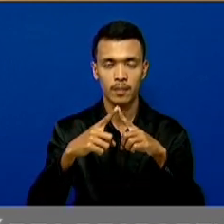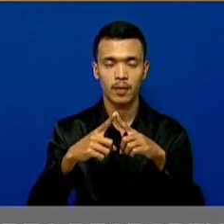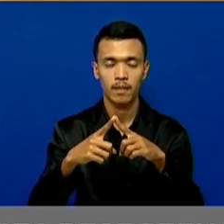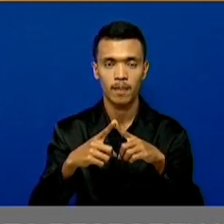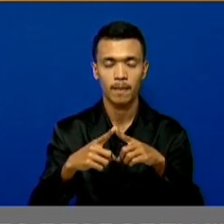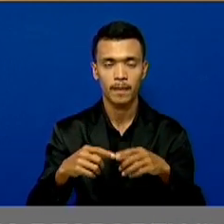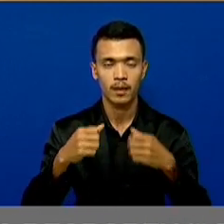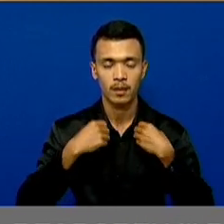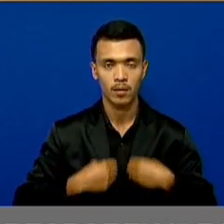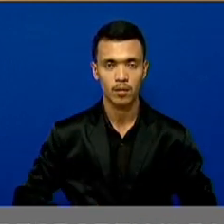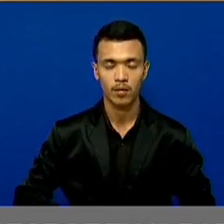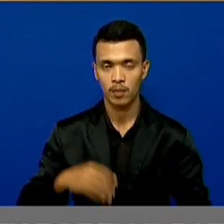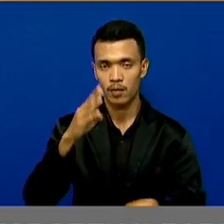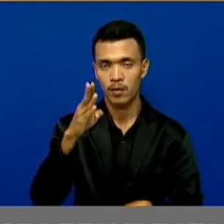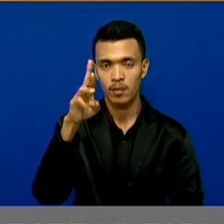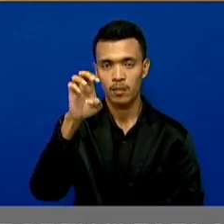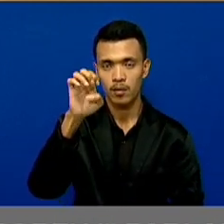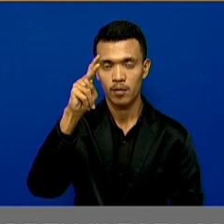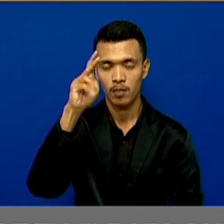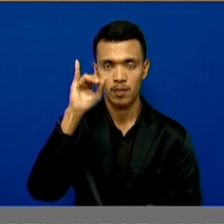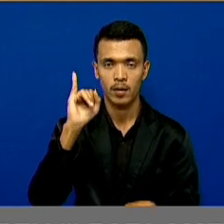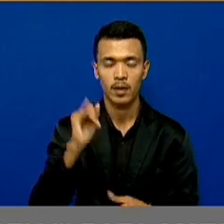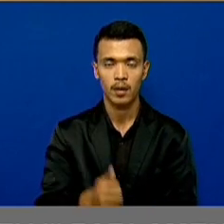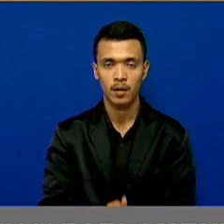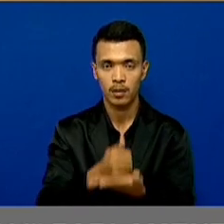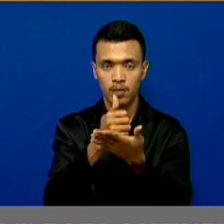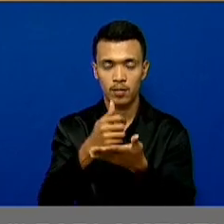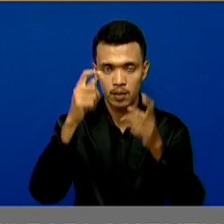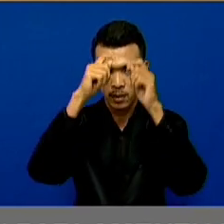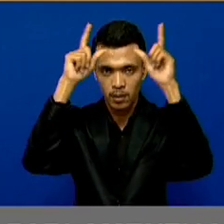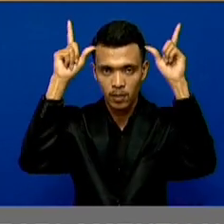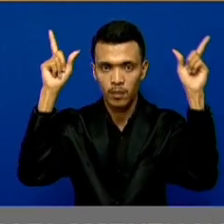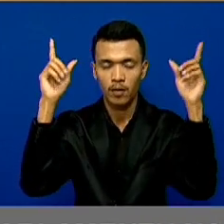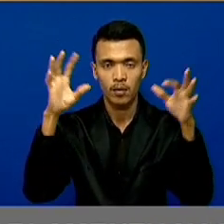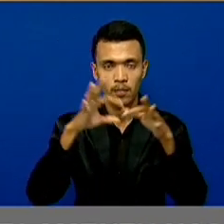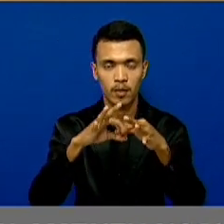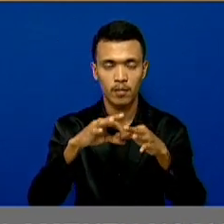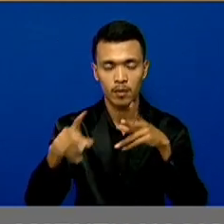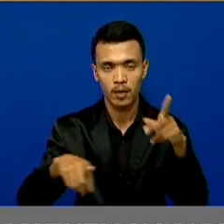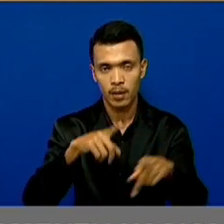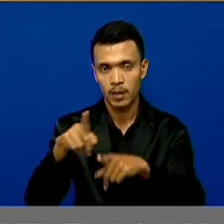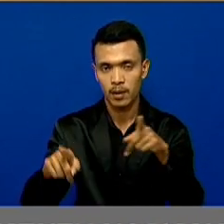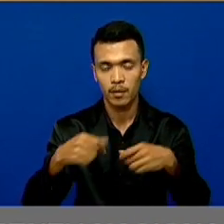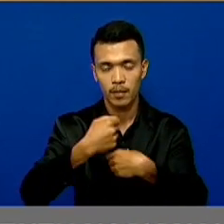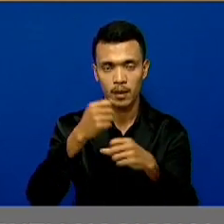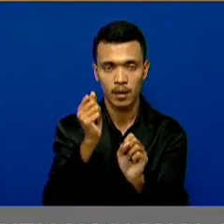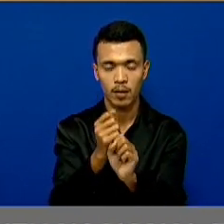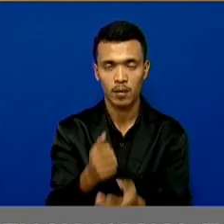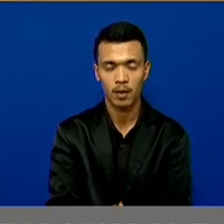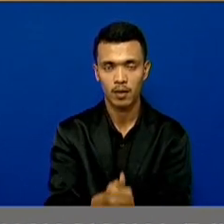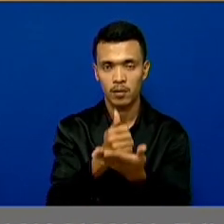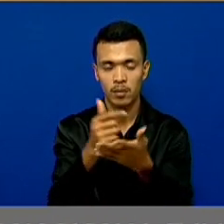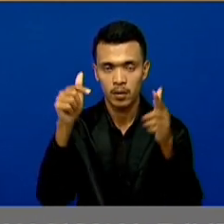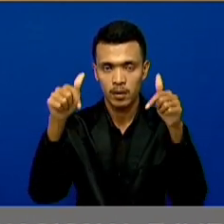beca Brunei, durante a fona da Ita Timor, e tem membros que a cidadão rumos, mas ralou na consulta, né?